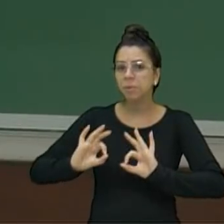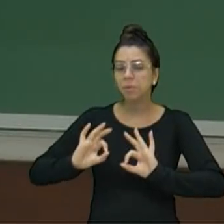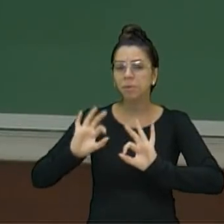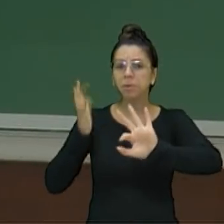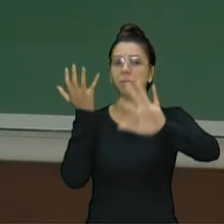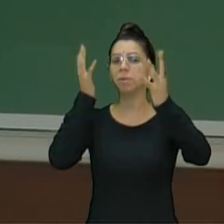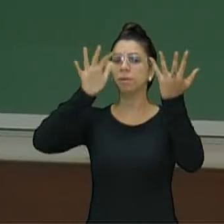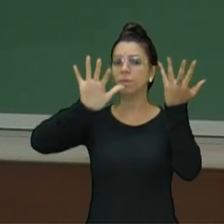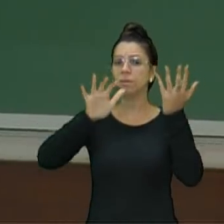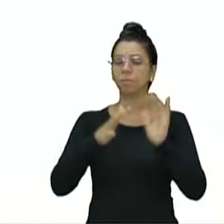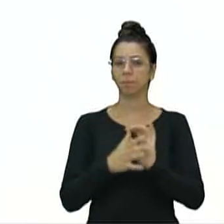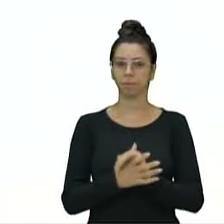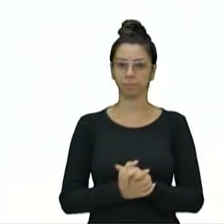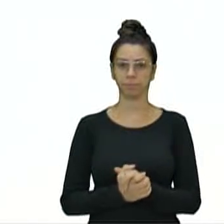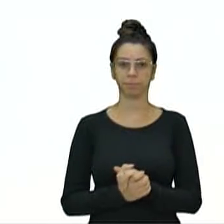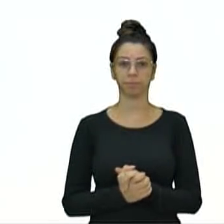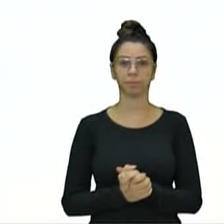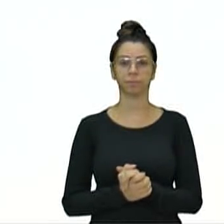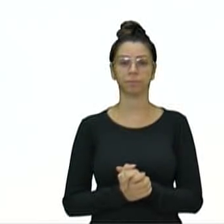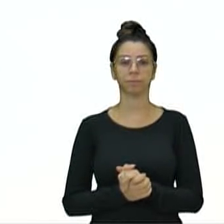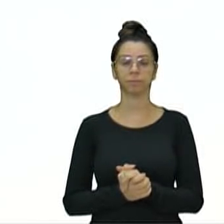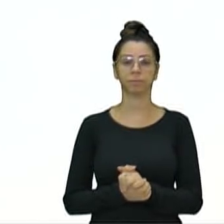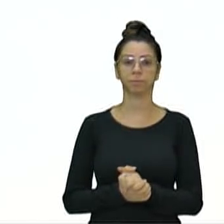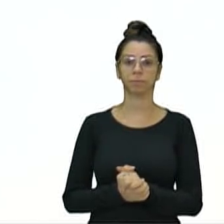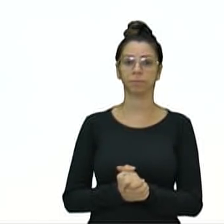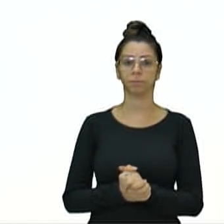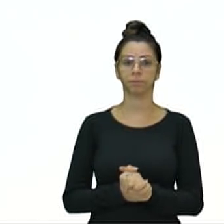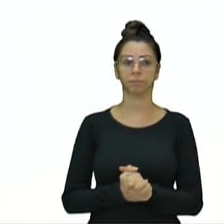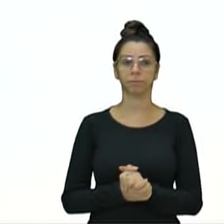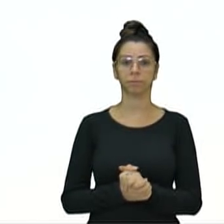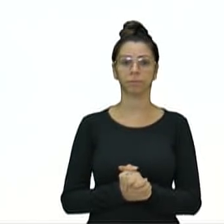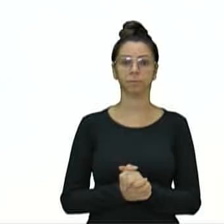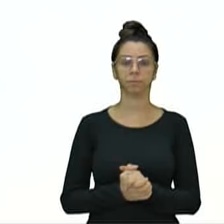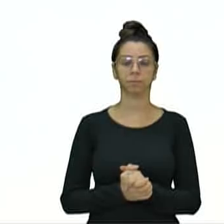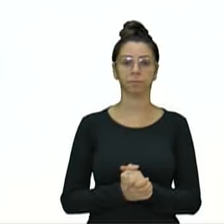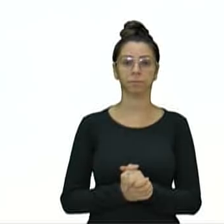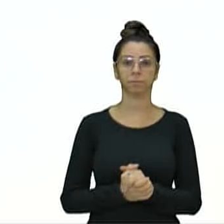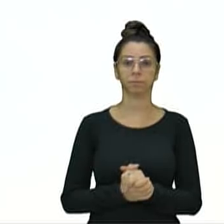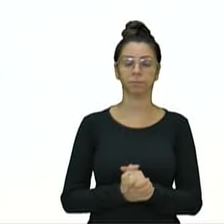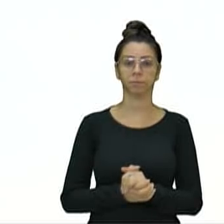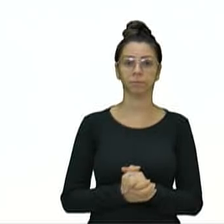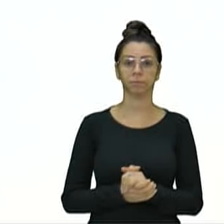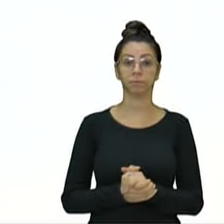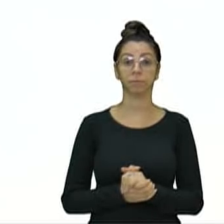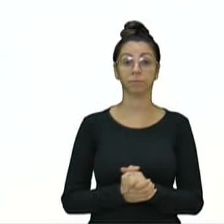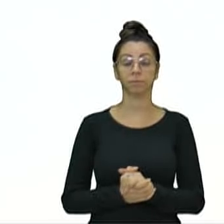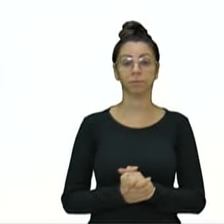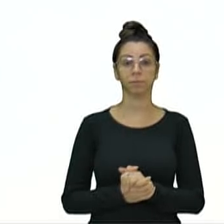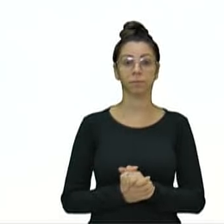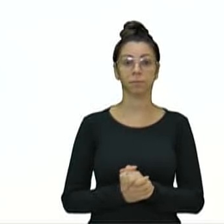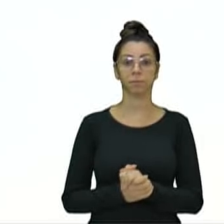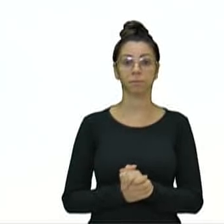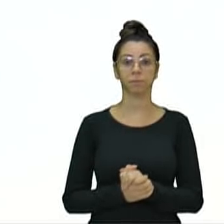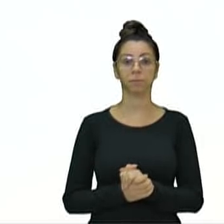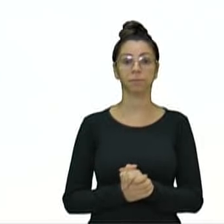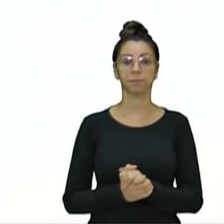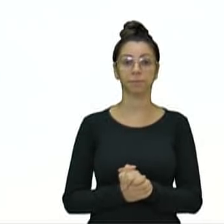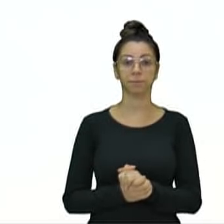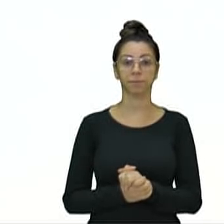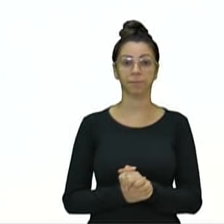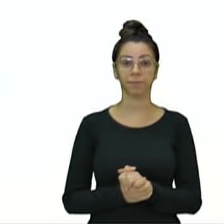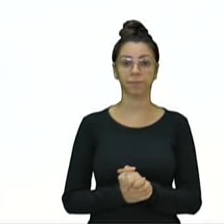And I started going around uncurling curled cats, hoping the weather